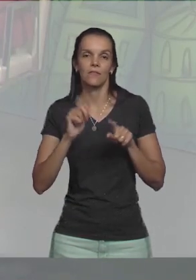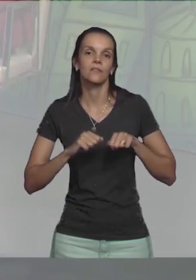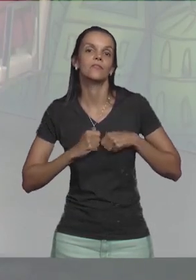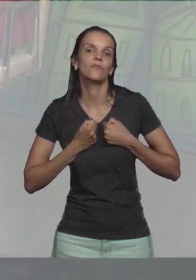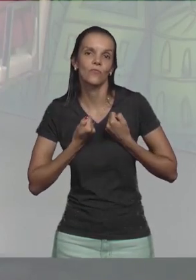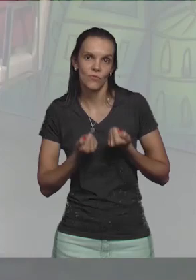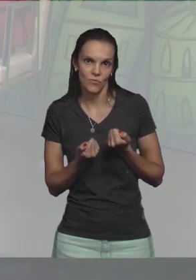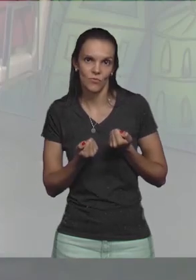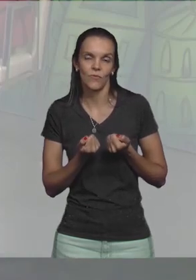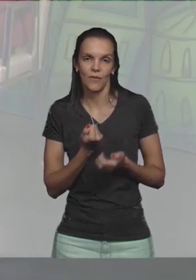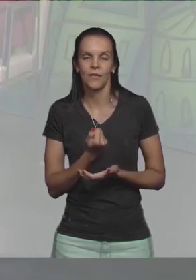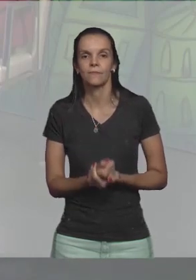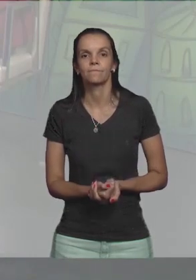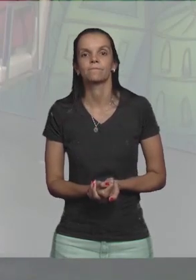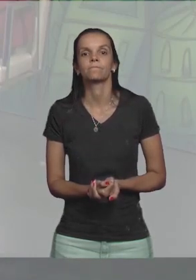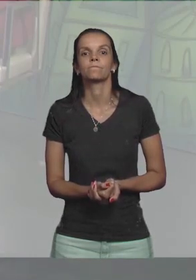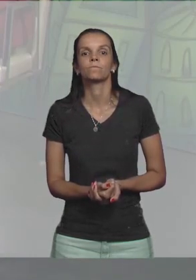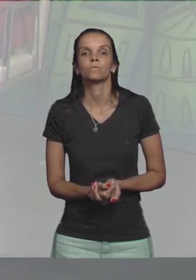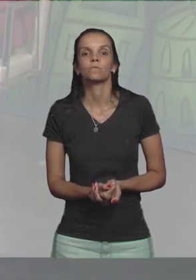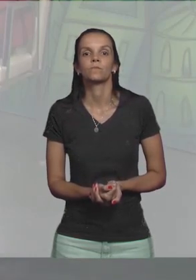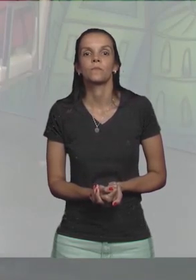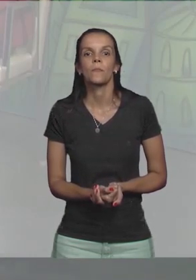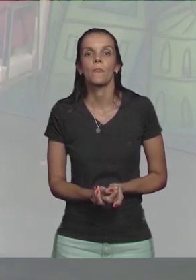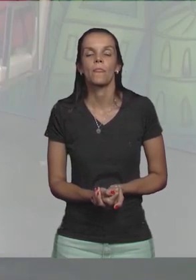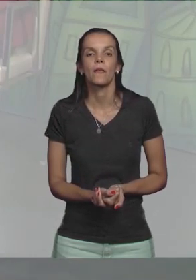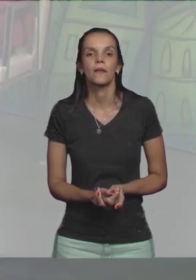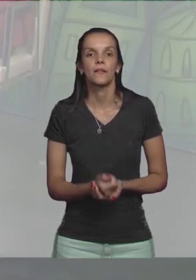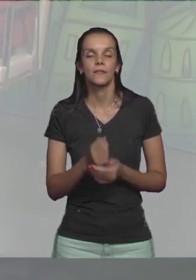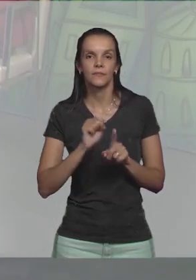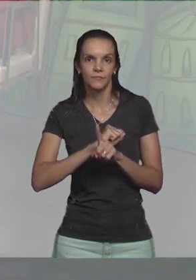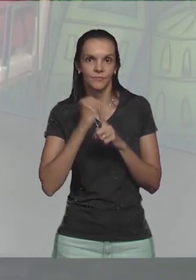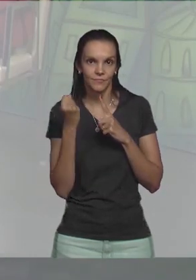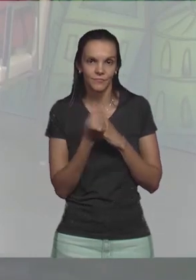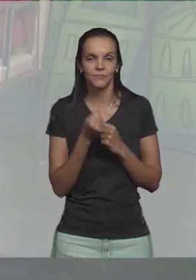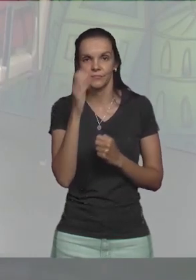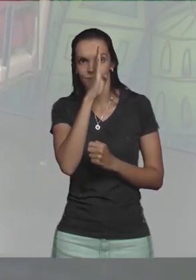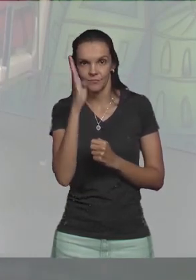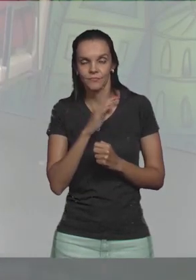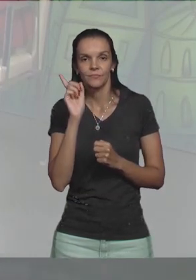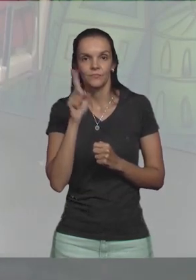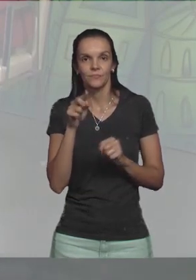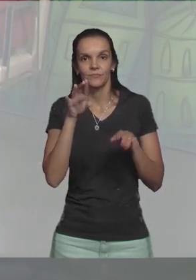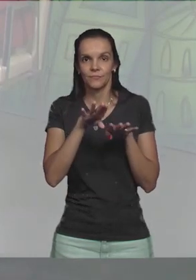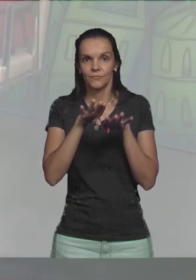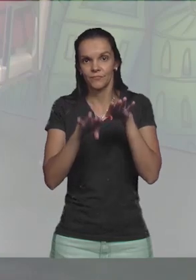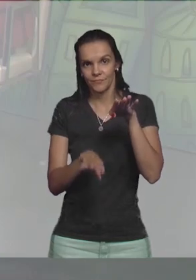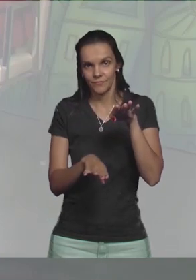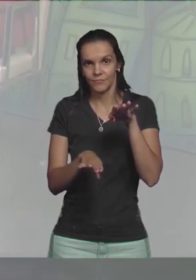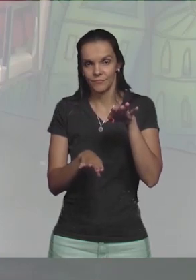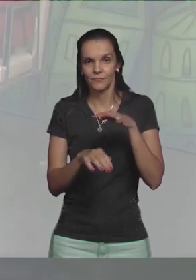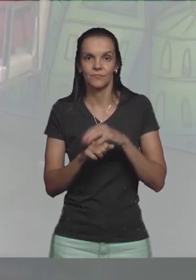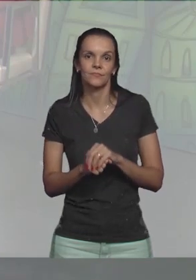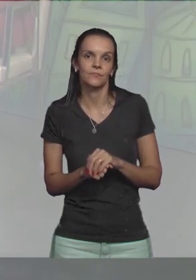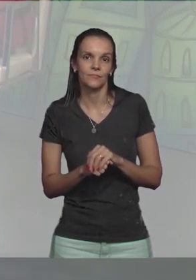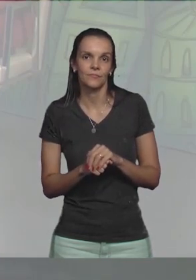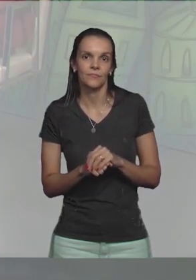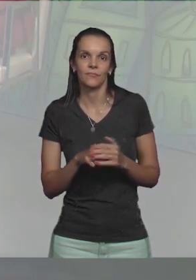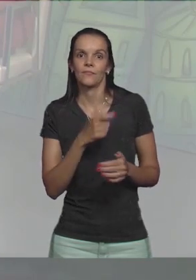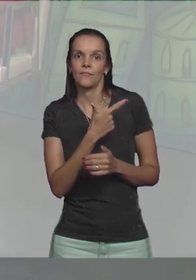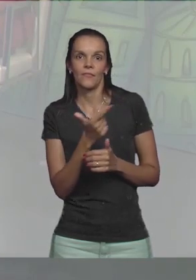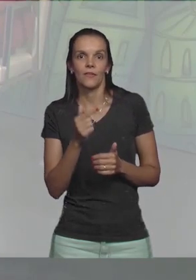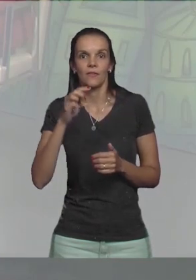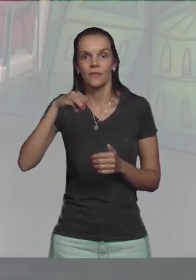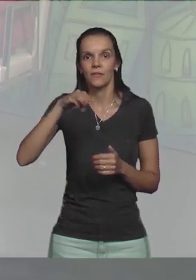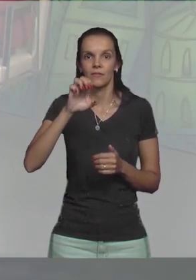esforçou, né? E aí eu volto naquela ideia. A sociedade brasileira, ela é desigual, né? Não tem meritocracia em